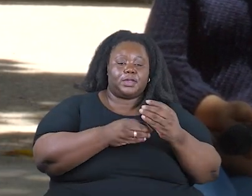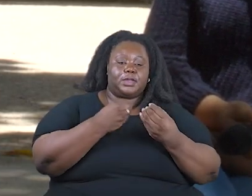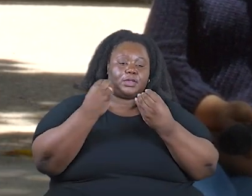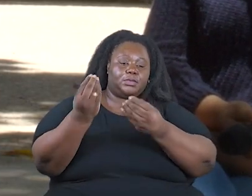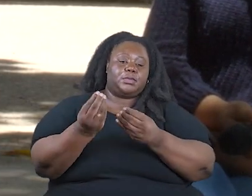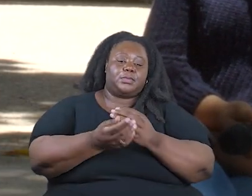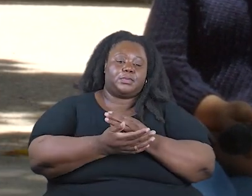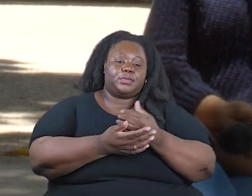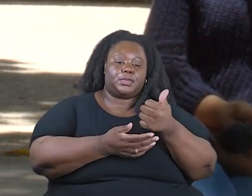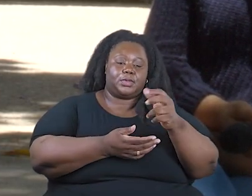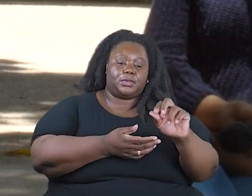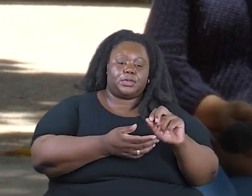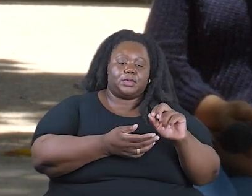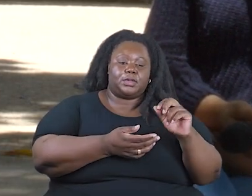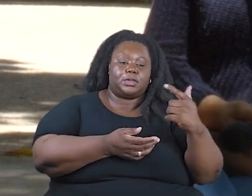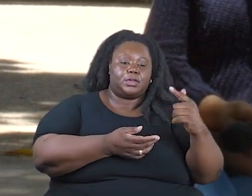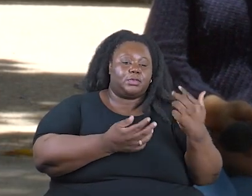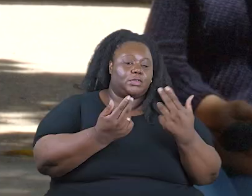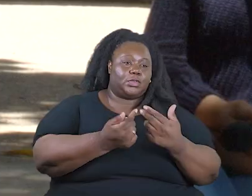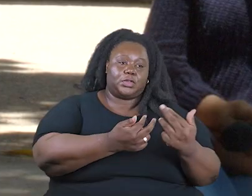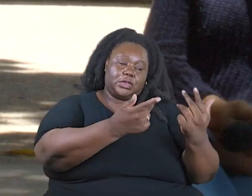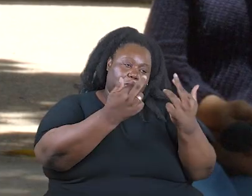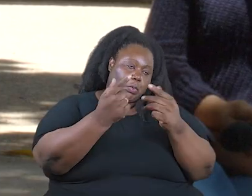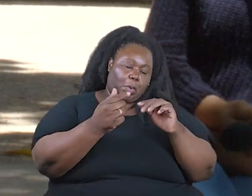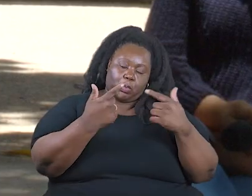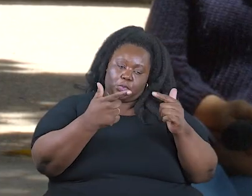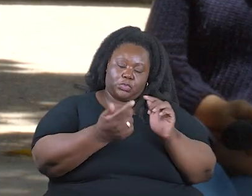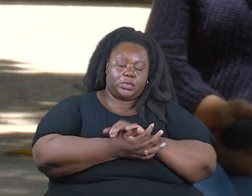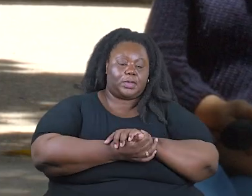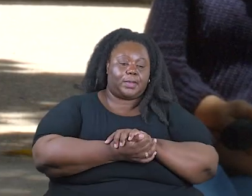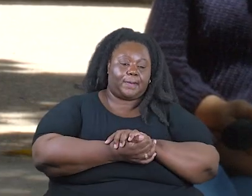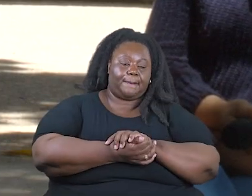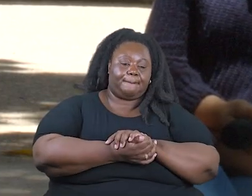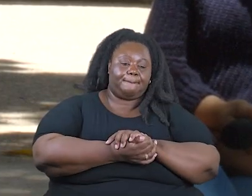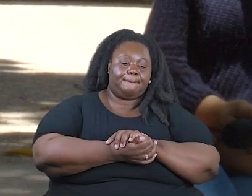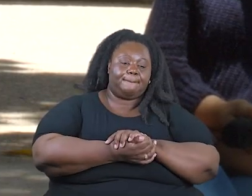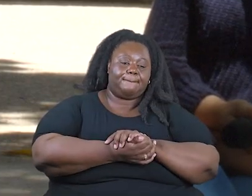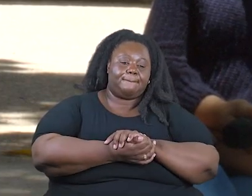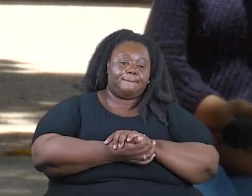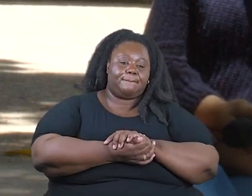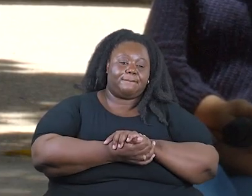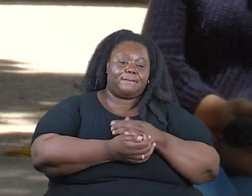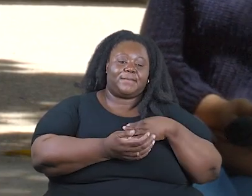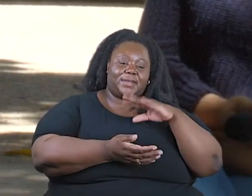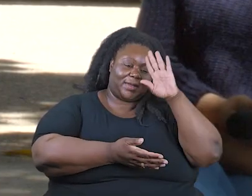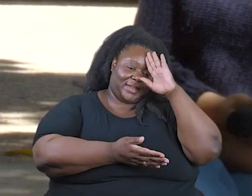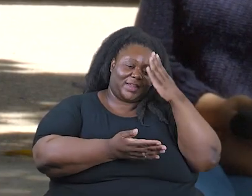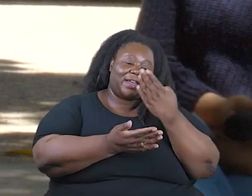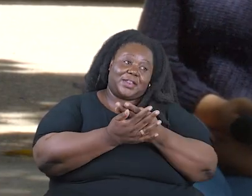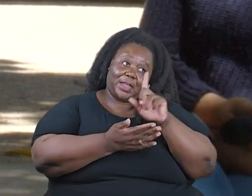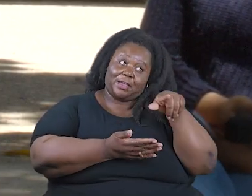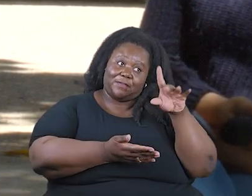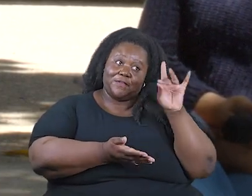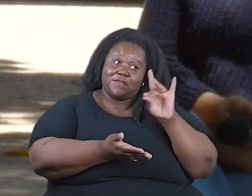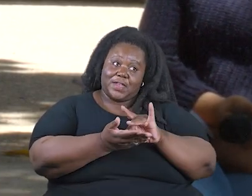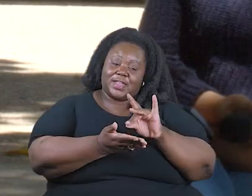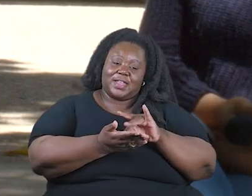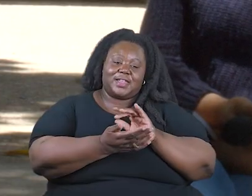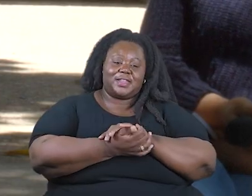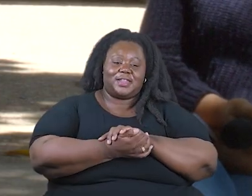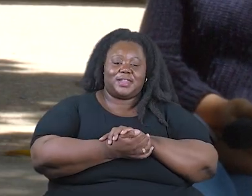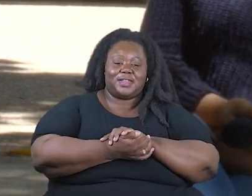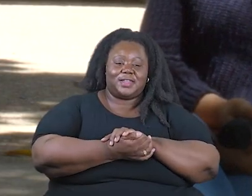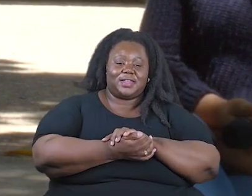para a biblioteca. Os 10 que vieram não tinha nenhum igual ao outro. Então eu acredito que não foi truco. Isso aí foi